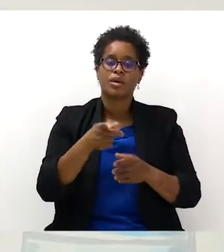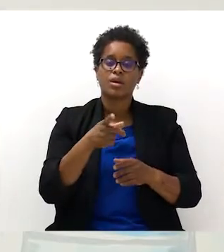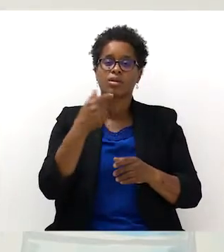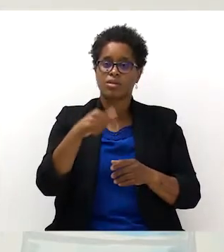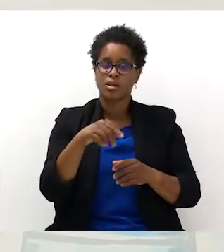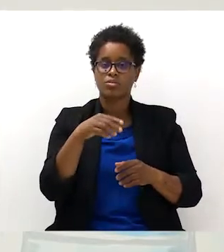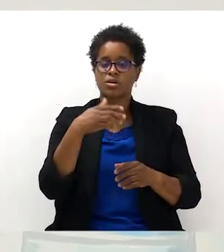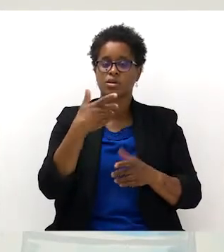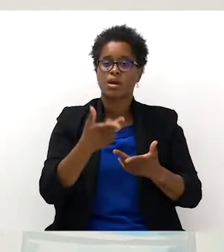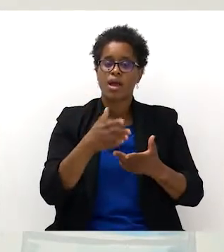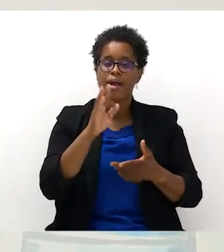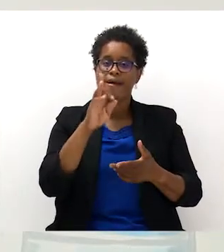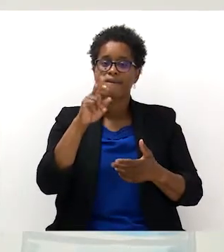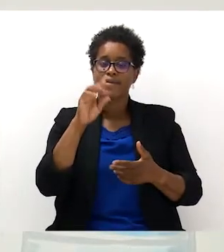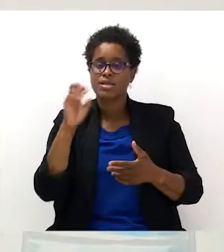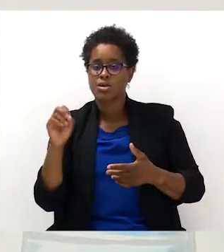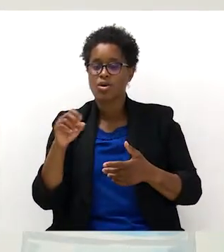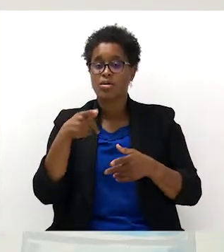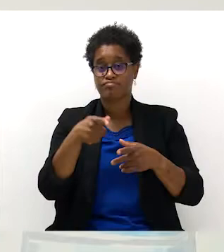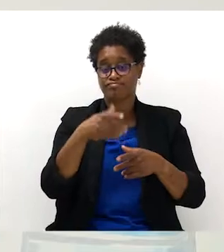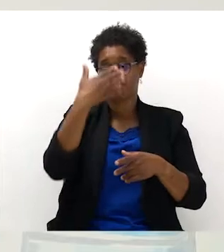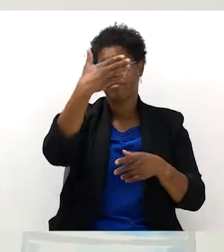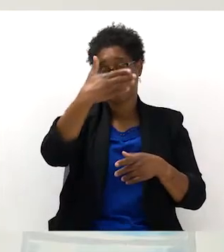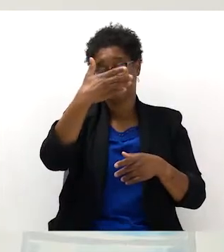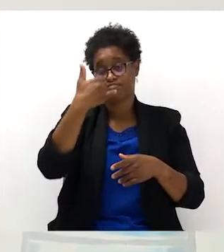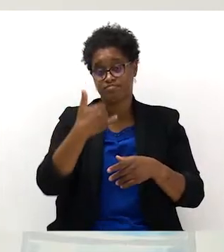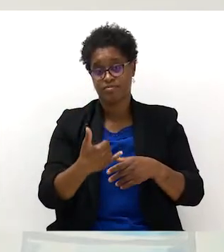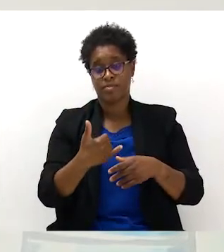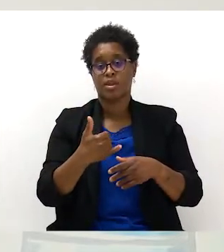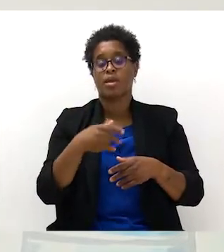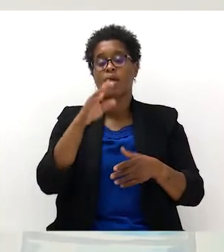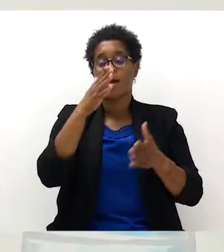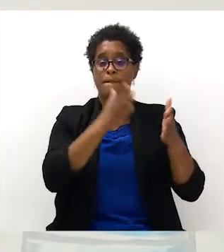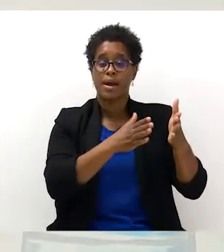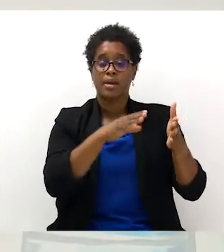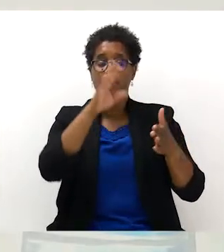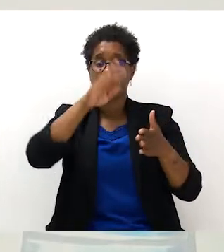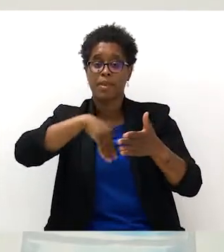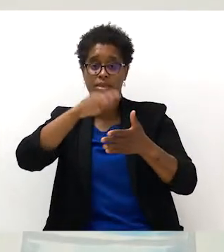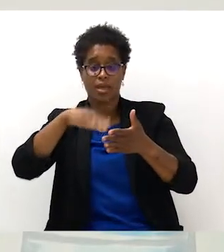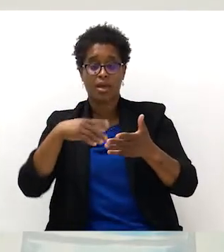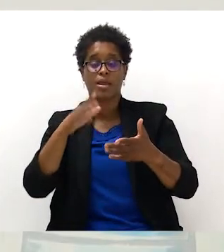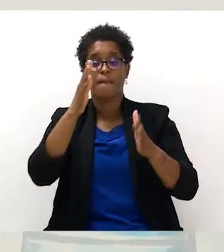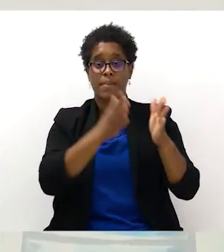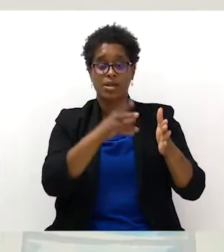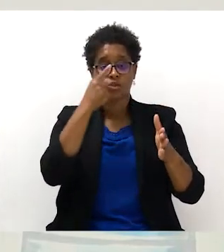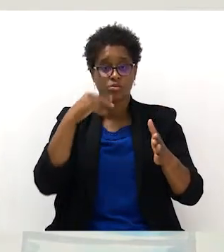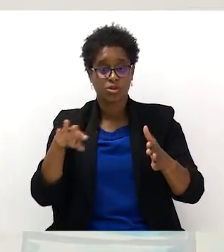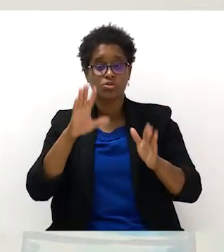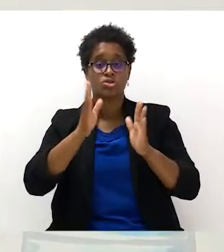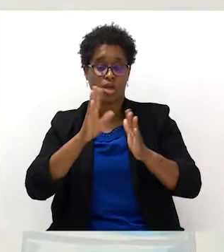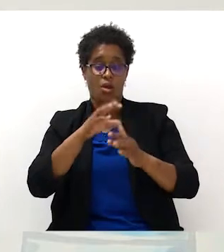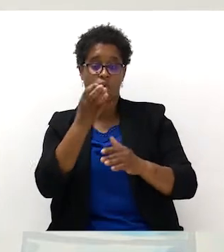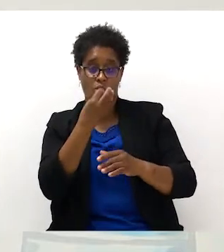a fração, que representa a parte pintada, a parte que os meninos já comeram, não?